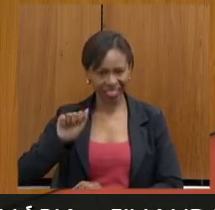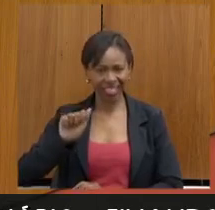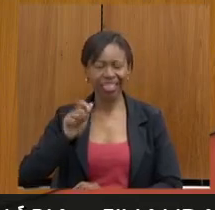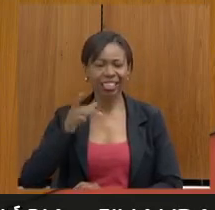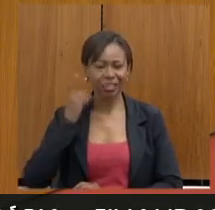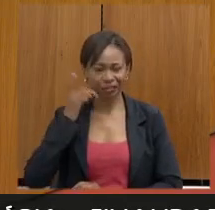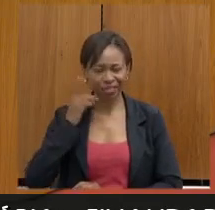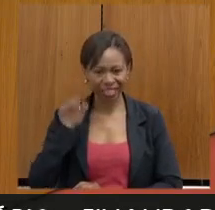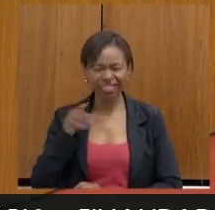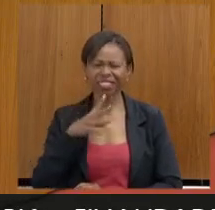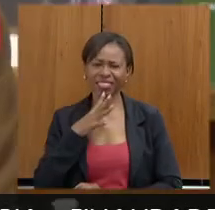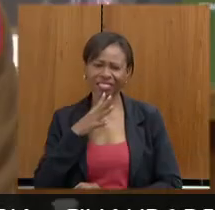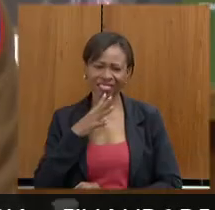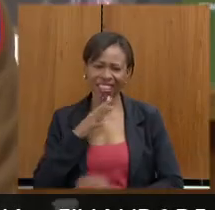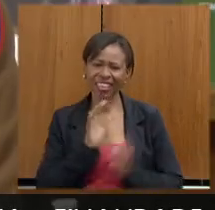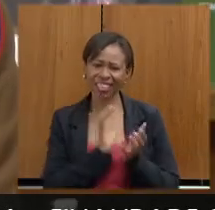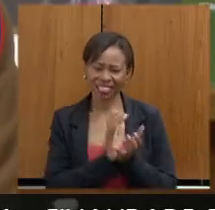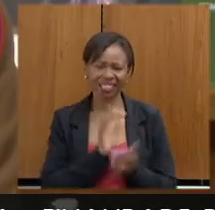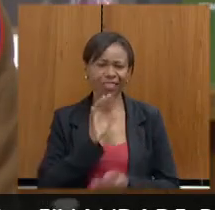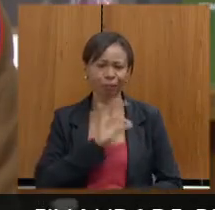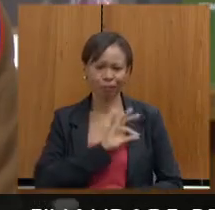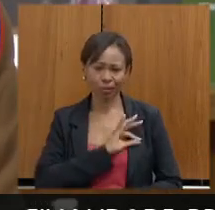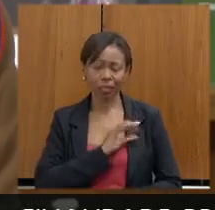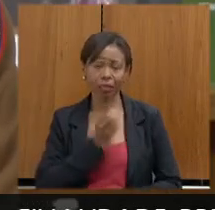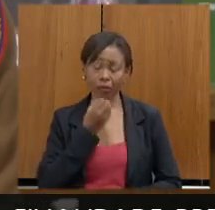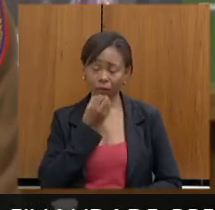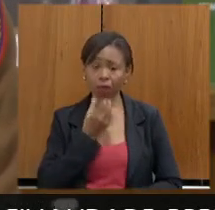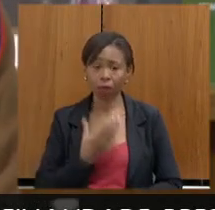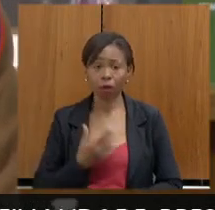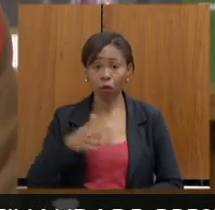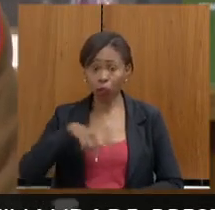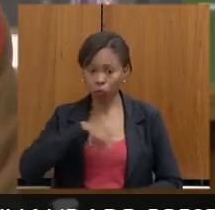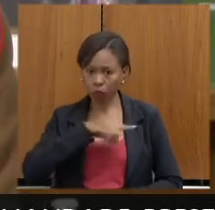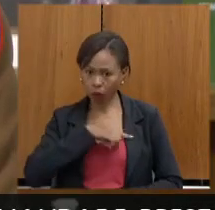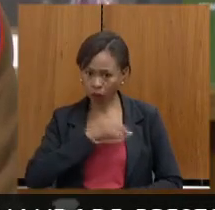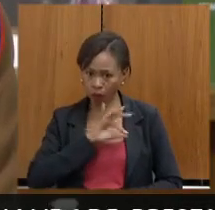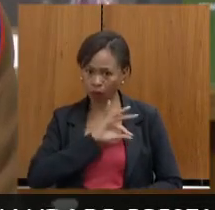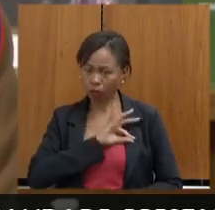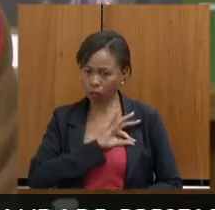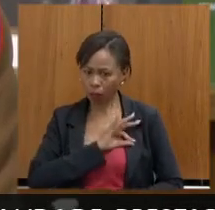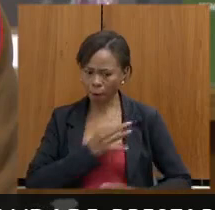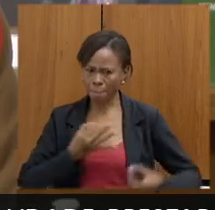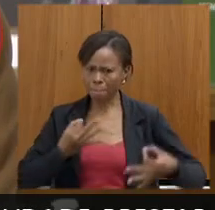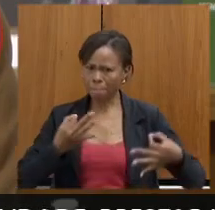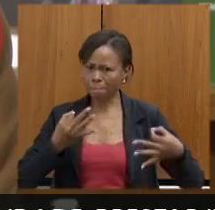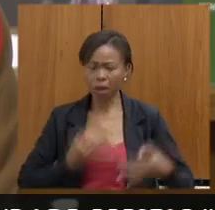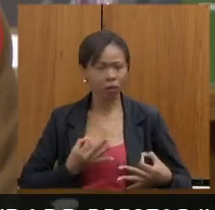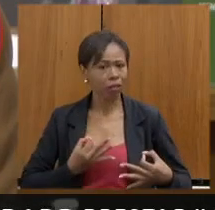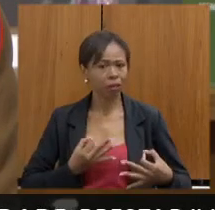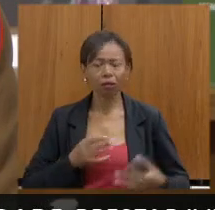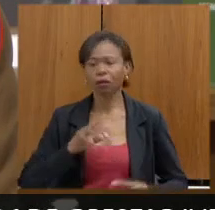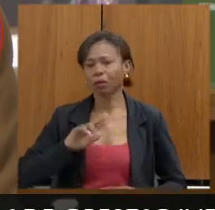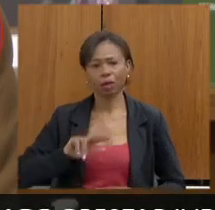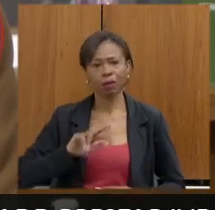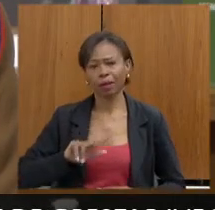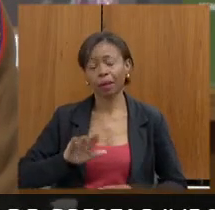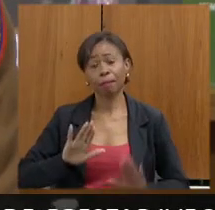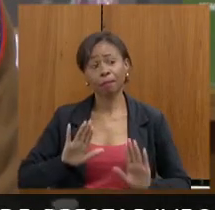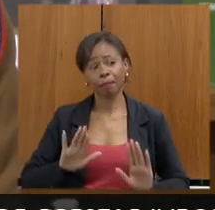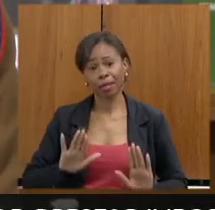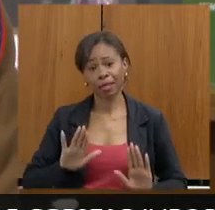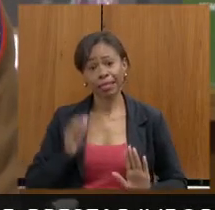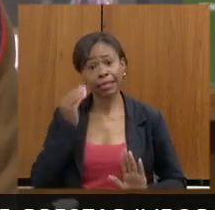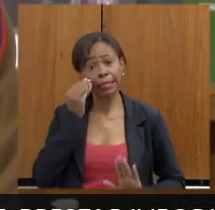e isso nos fortalece nós sabemos que nós não somos perfeitos né a polícia militar não é perfeita mas a gente busca